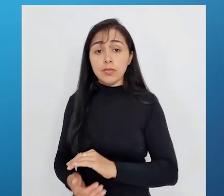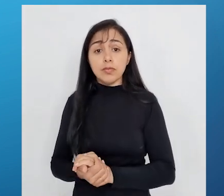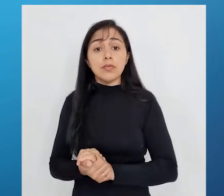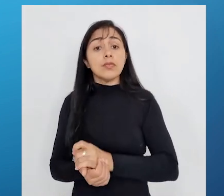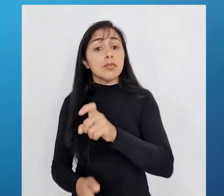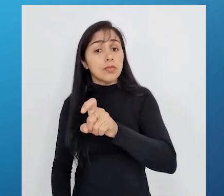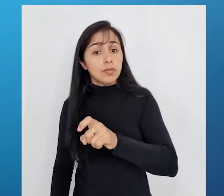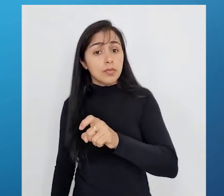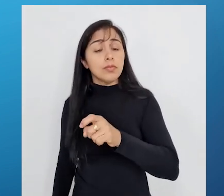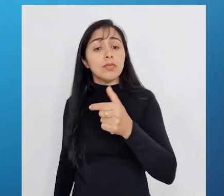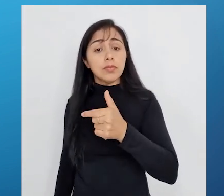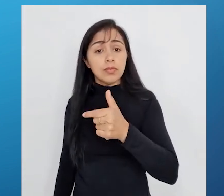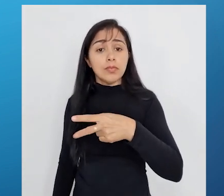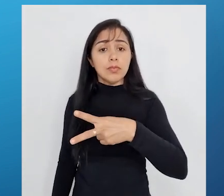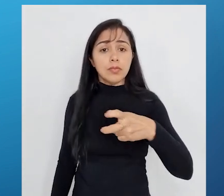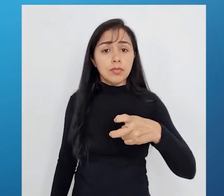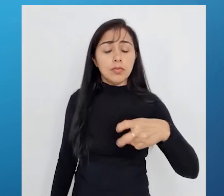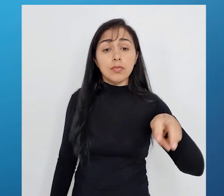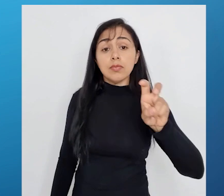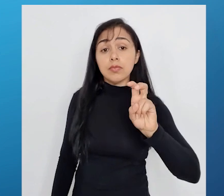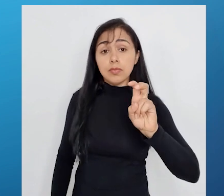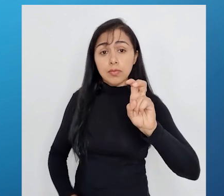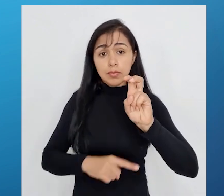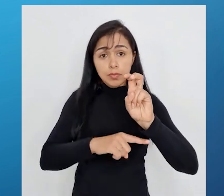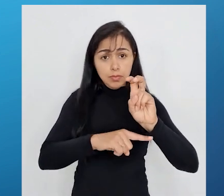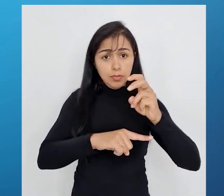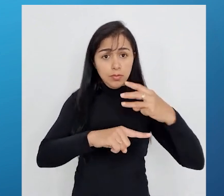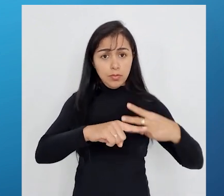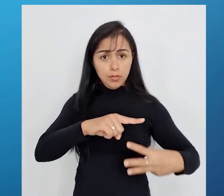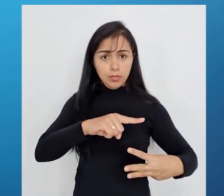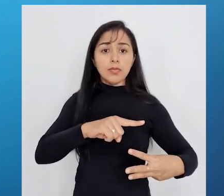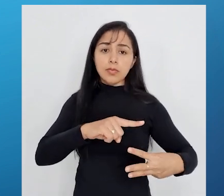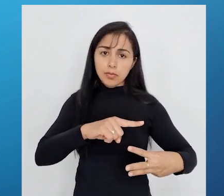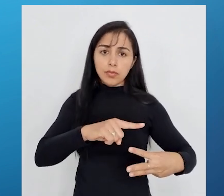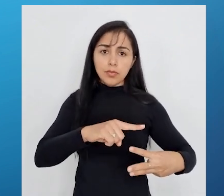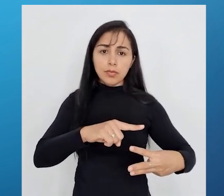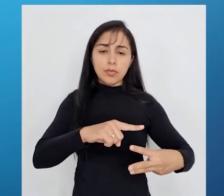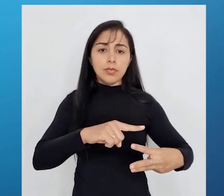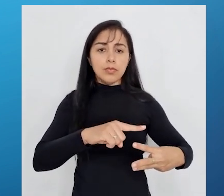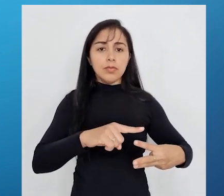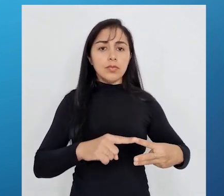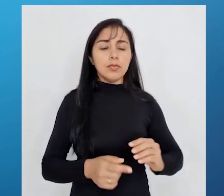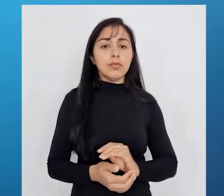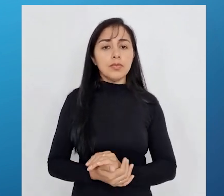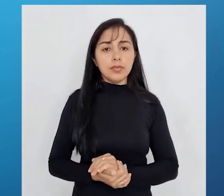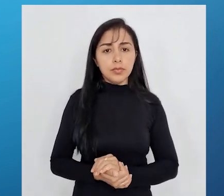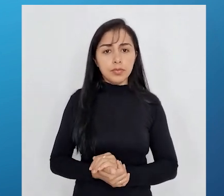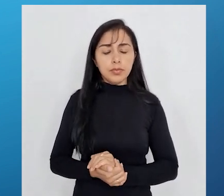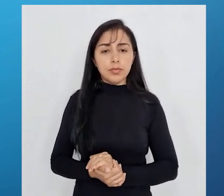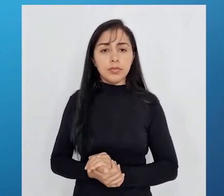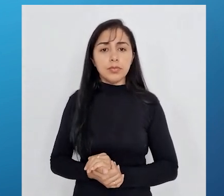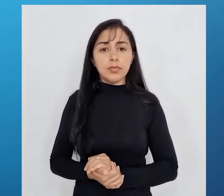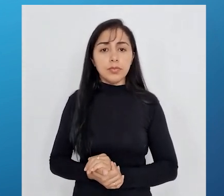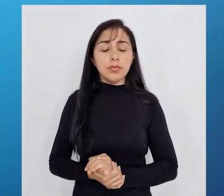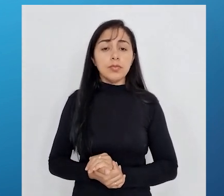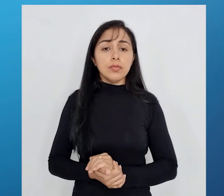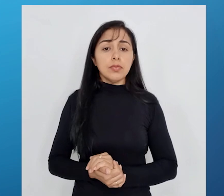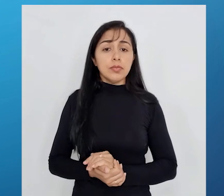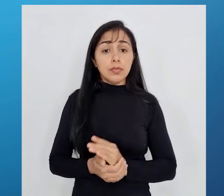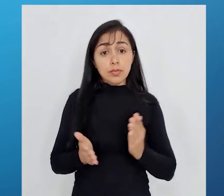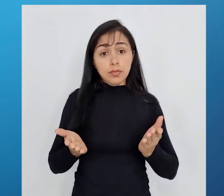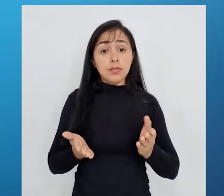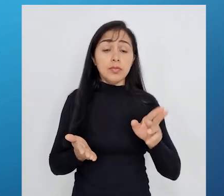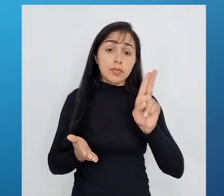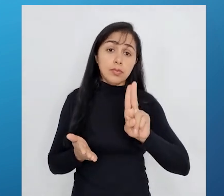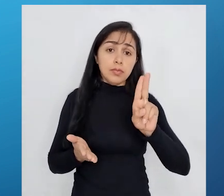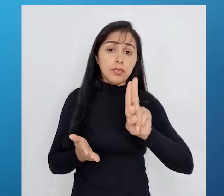5 sobre 3, né, que vai satisfazer aqui essa equação, digamos assim.